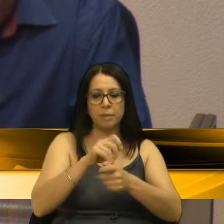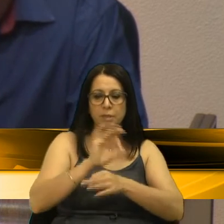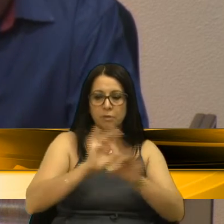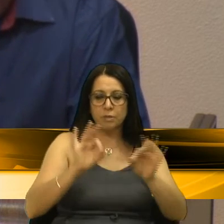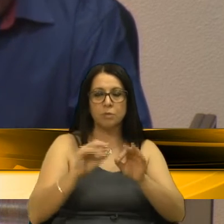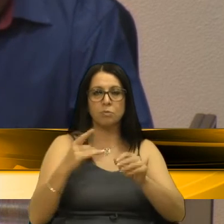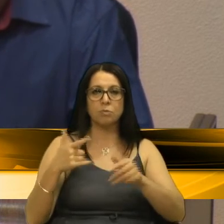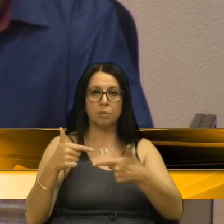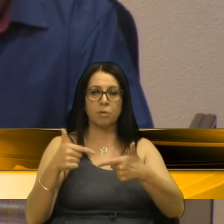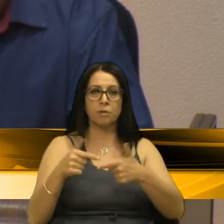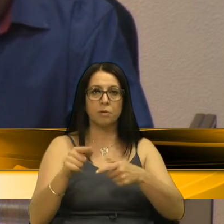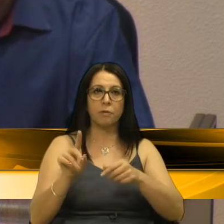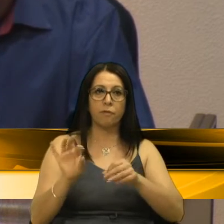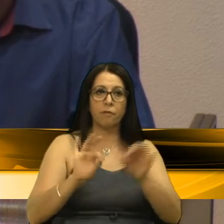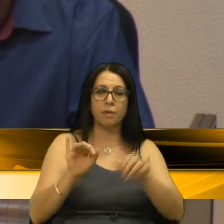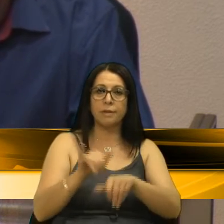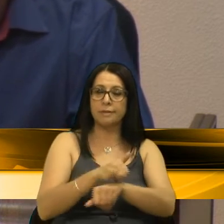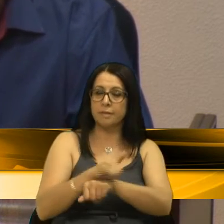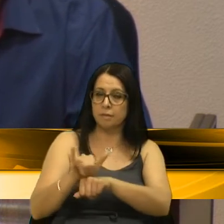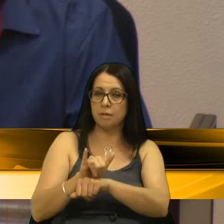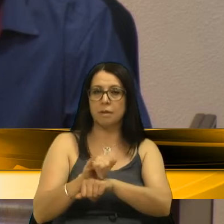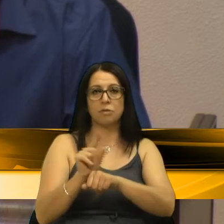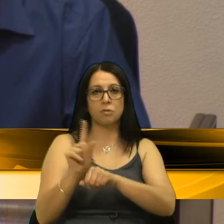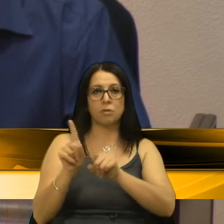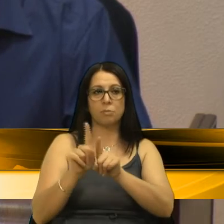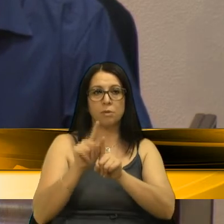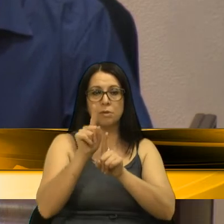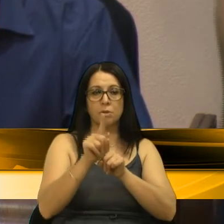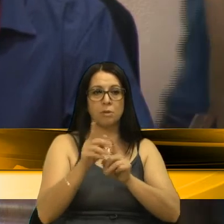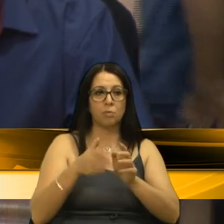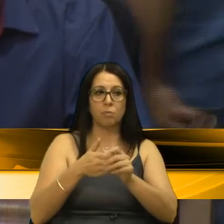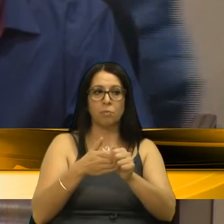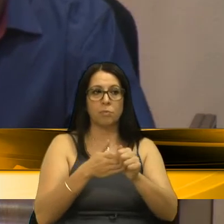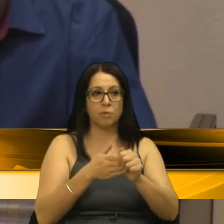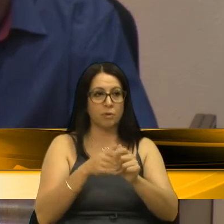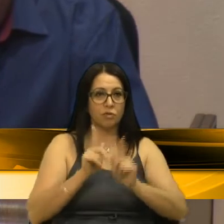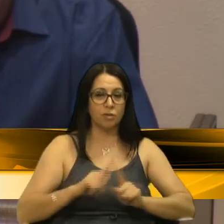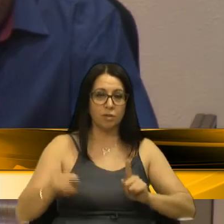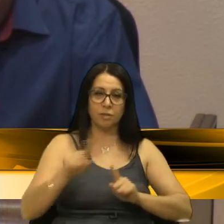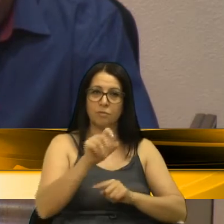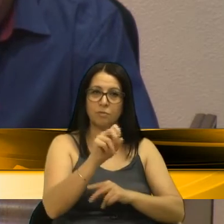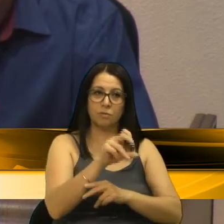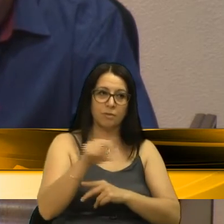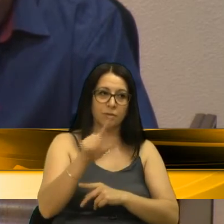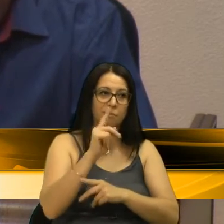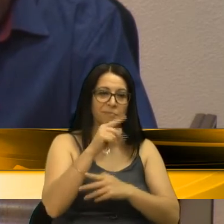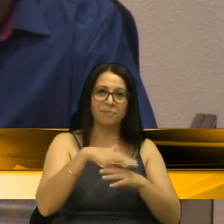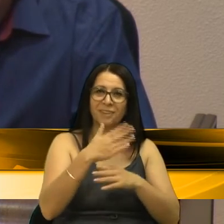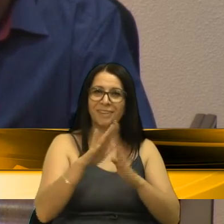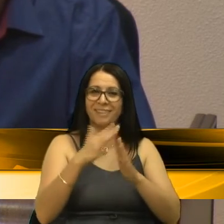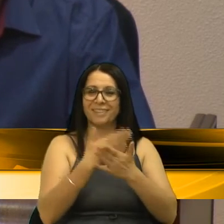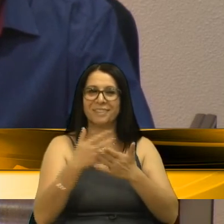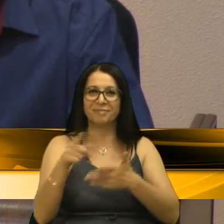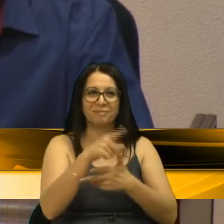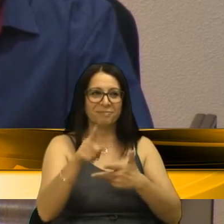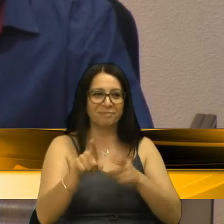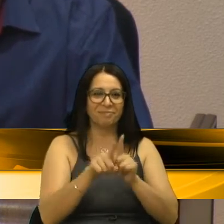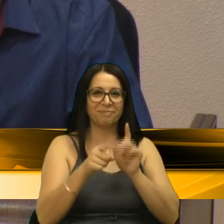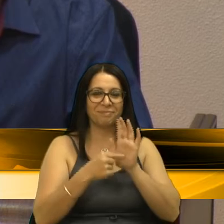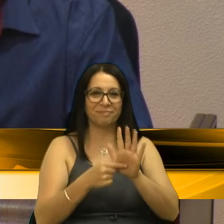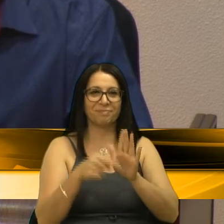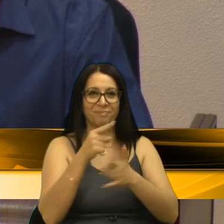Estabelecer estratégias e procedimentos de acompanhamento de gestão do SUS, articulando-se com os demais colegiados, a exemplo dos